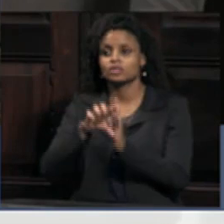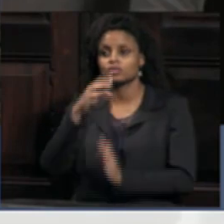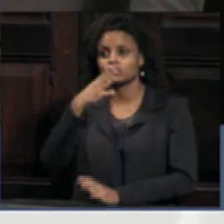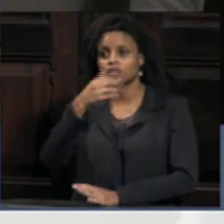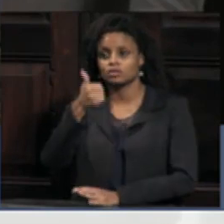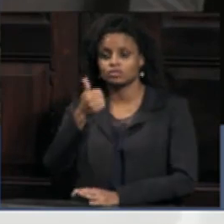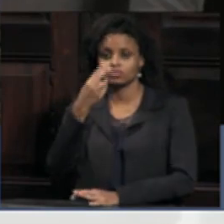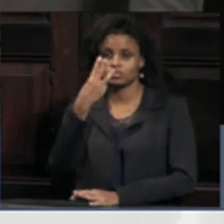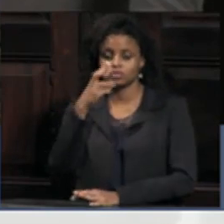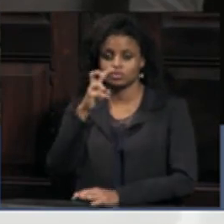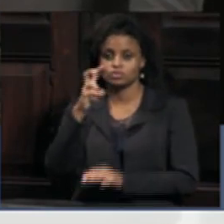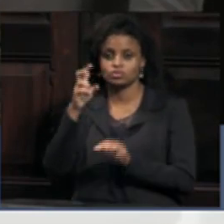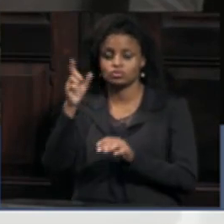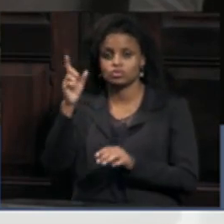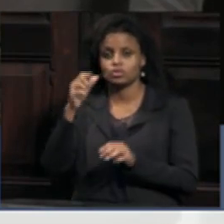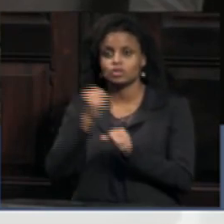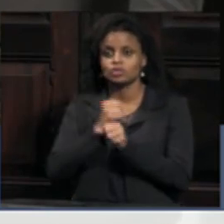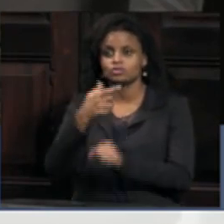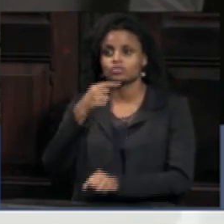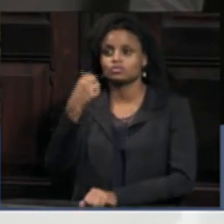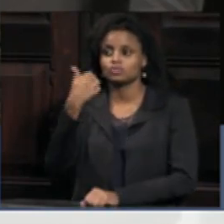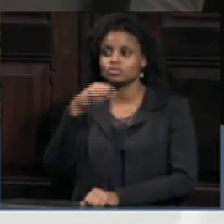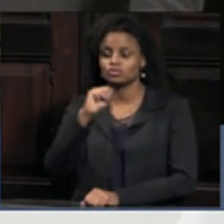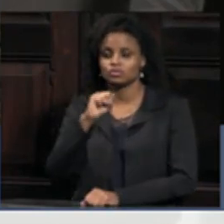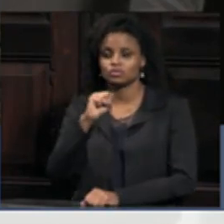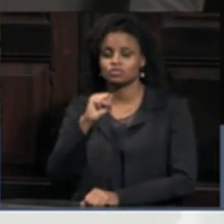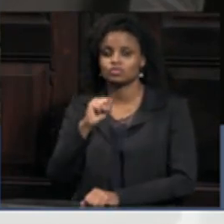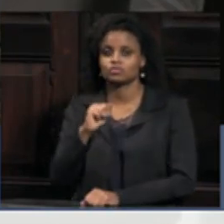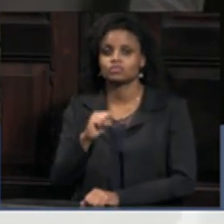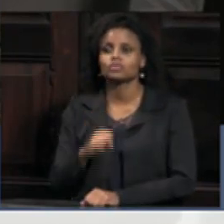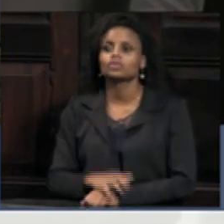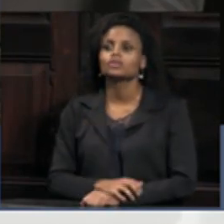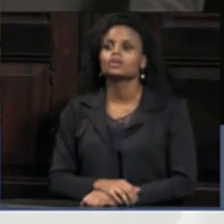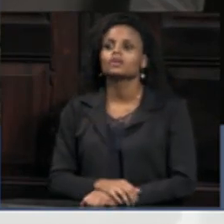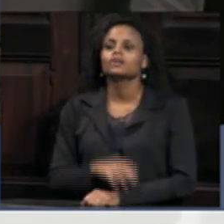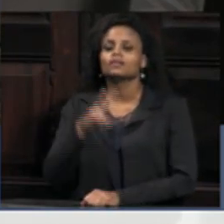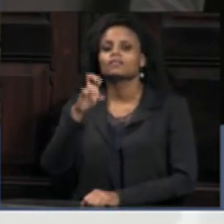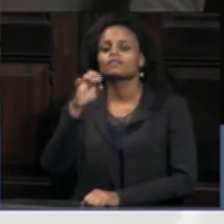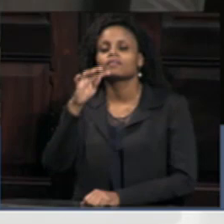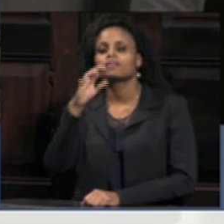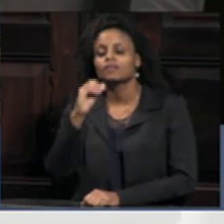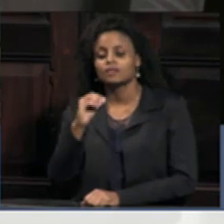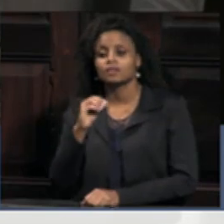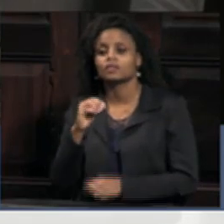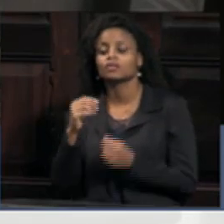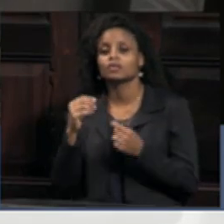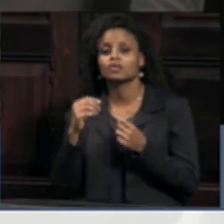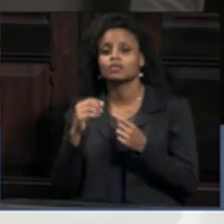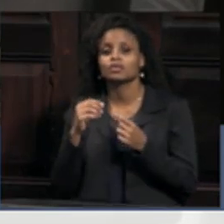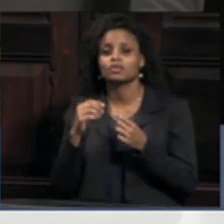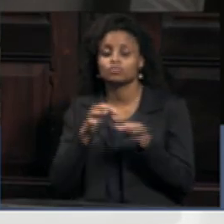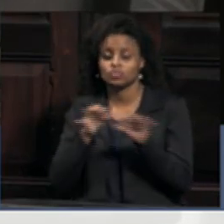4135/2018, de autoria do deputado Carlos Macedo. Veto parcial oposto. Projeto de lei